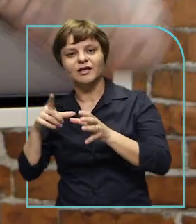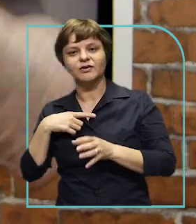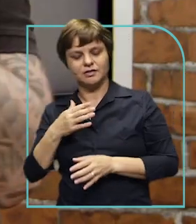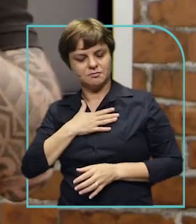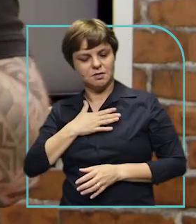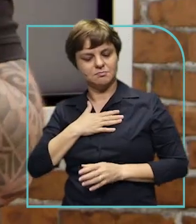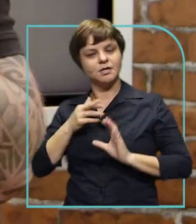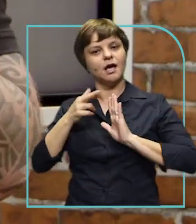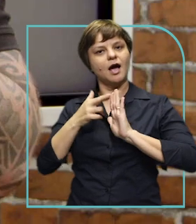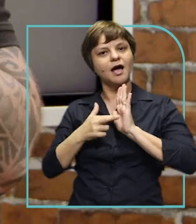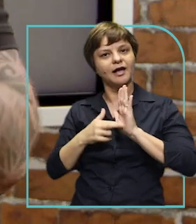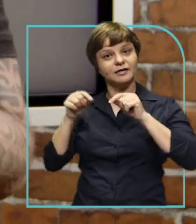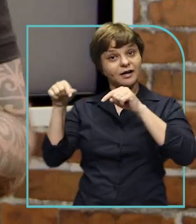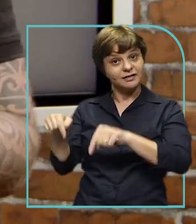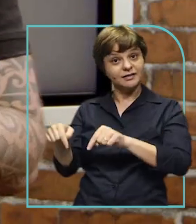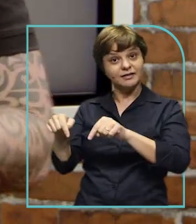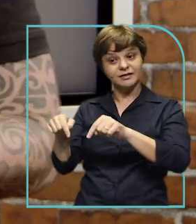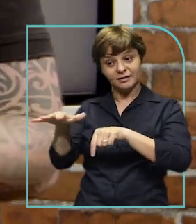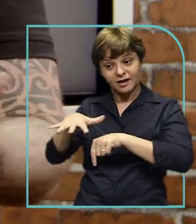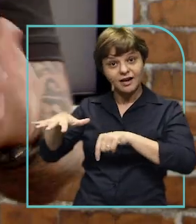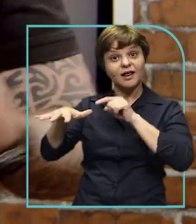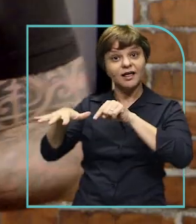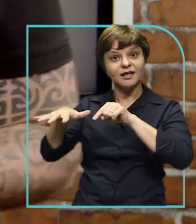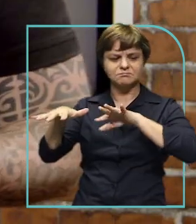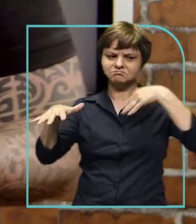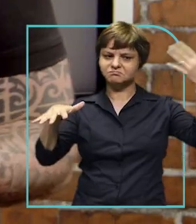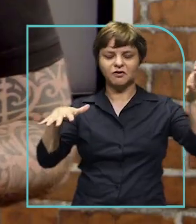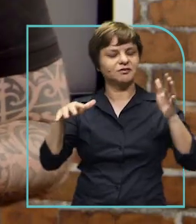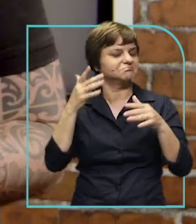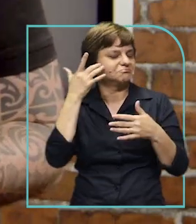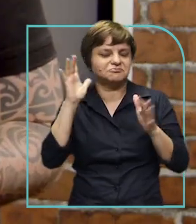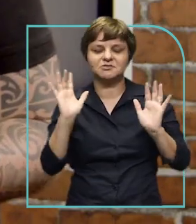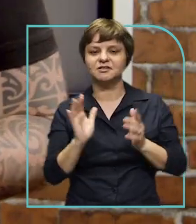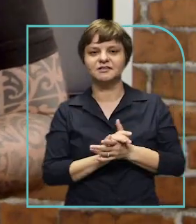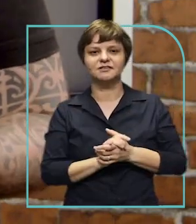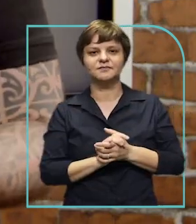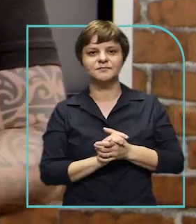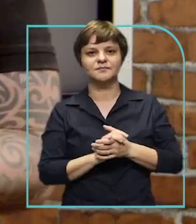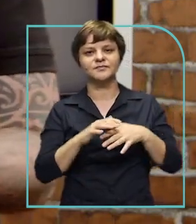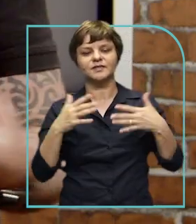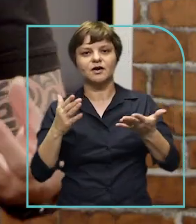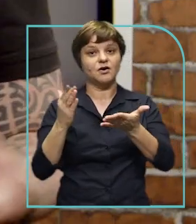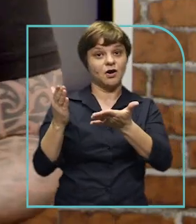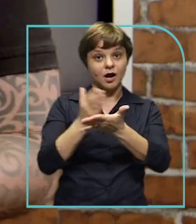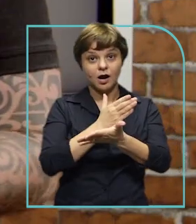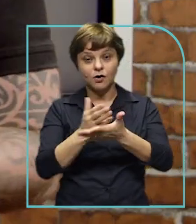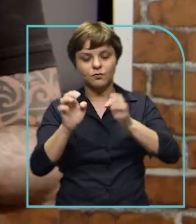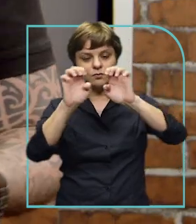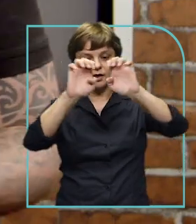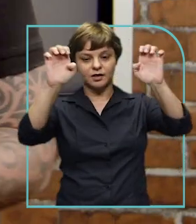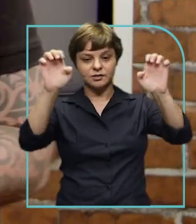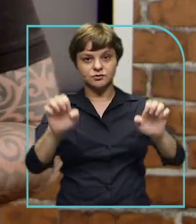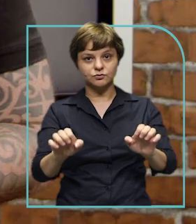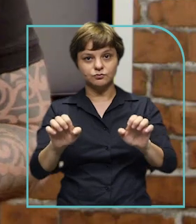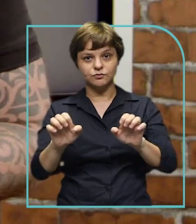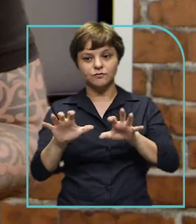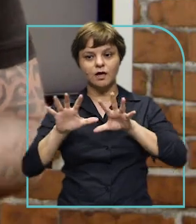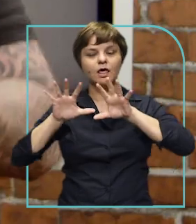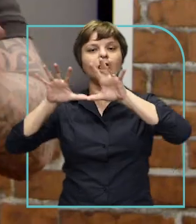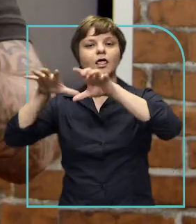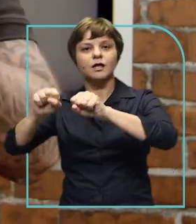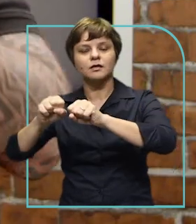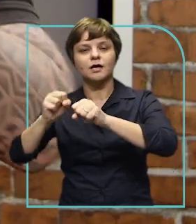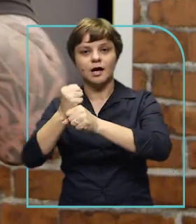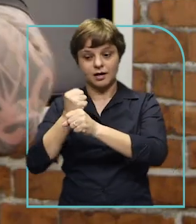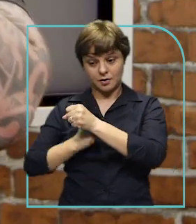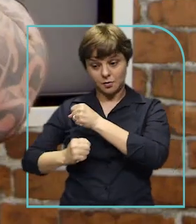saber para a minha regra. Então, infelizmente, nesse sentido, algumas estruturas foram atacadas.